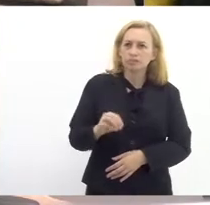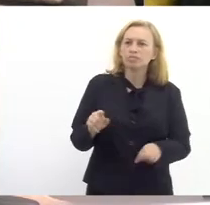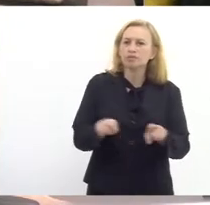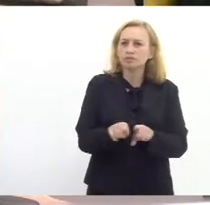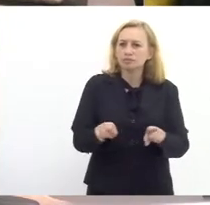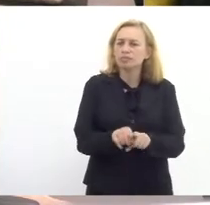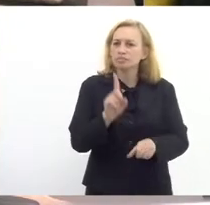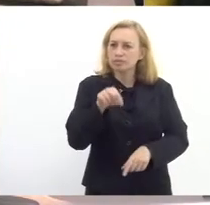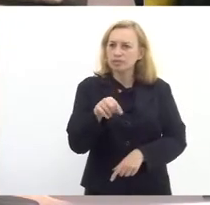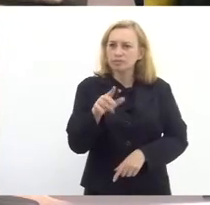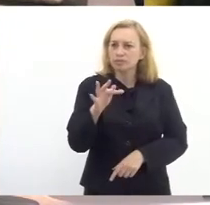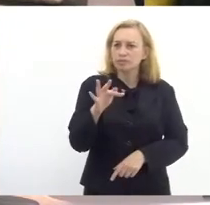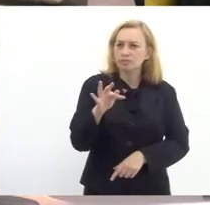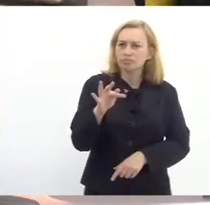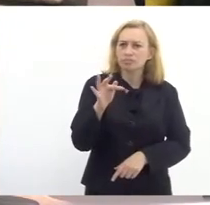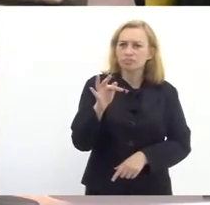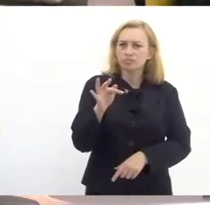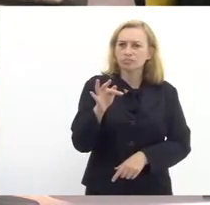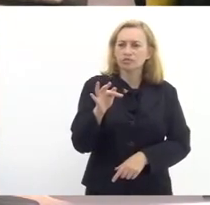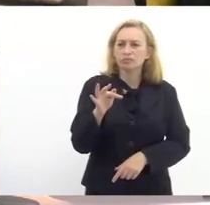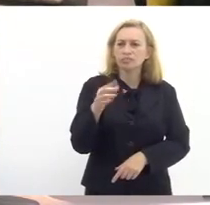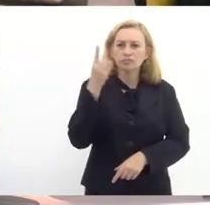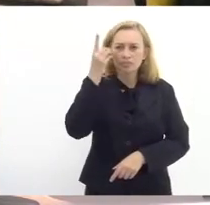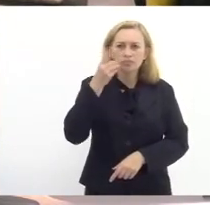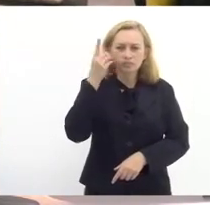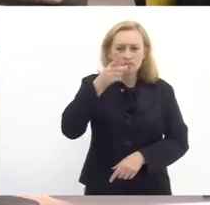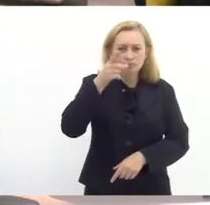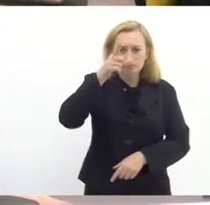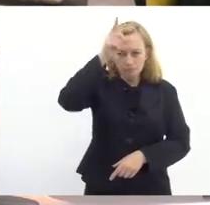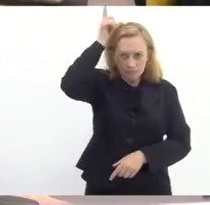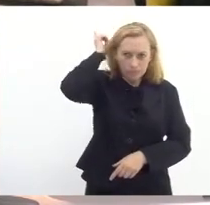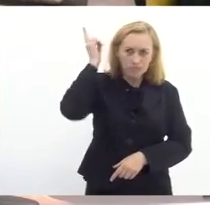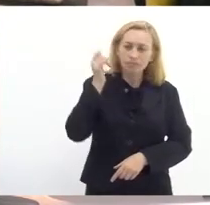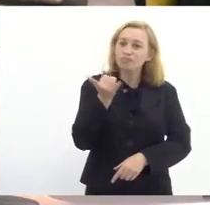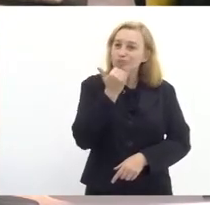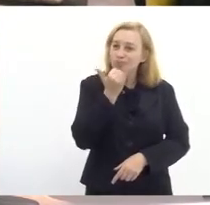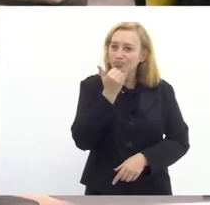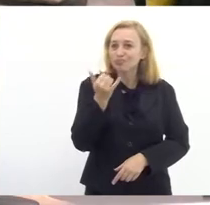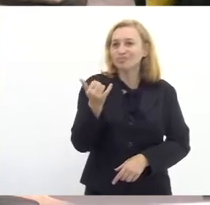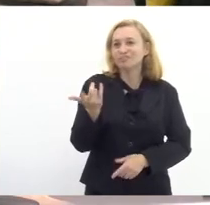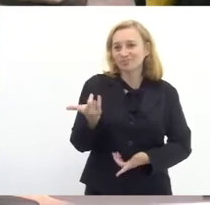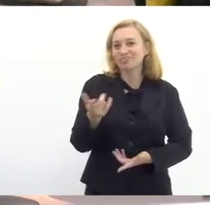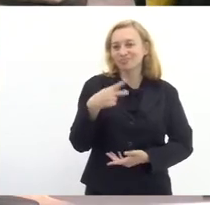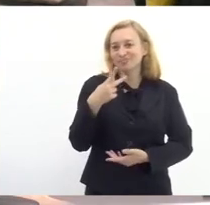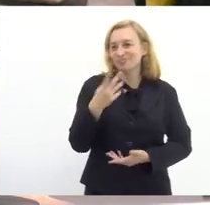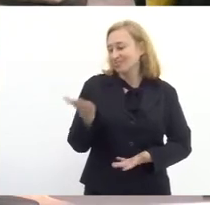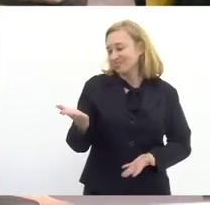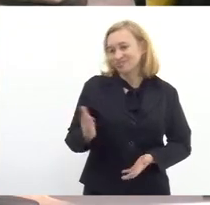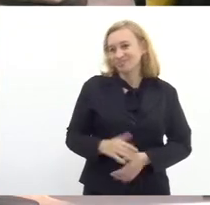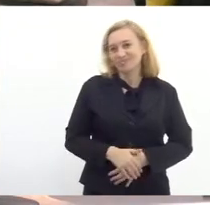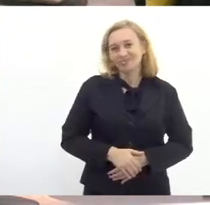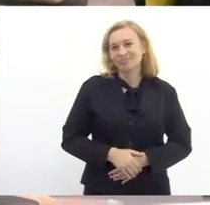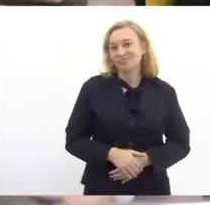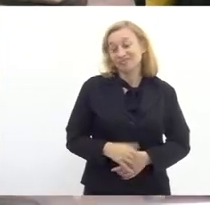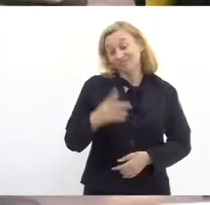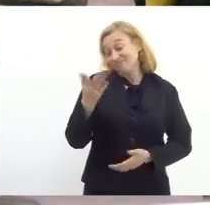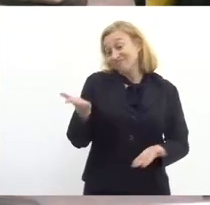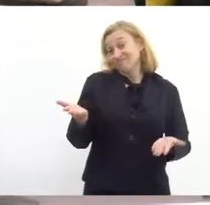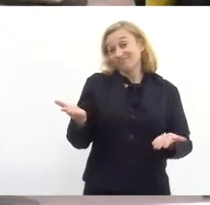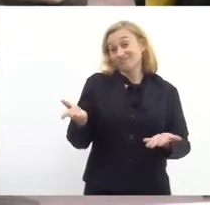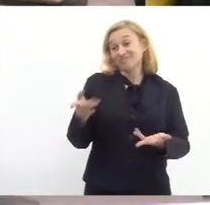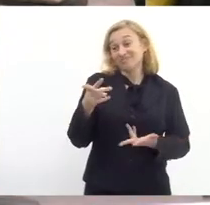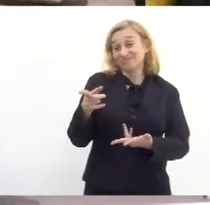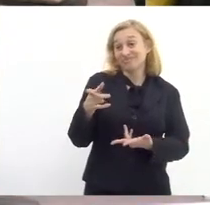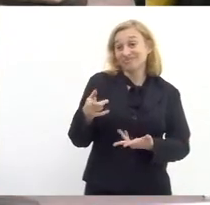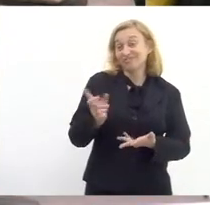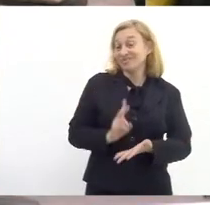Flávia? E o Luiz Paulo vai falar também. Não, Luiz Paulo, desculpa, Luiz Paulo. Você... Não, você não é de plantão. É que hoje você